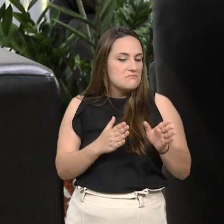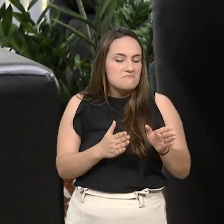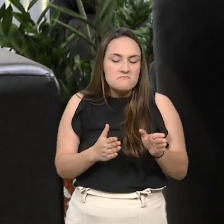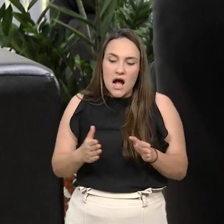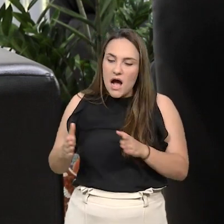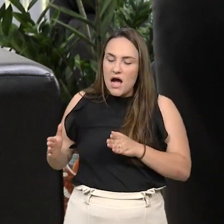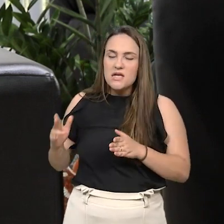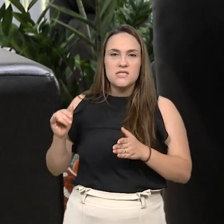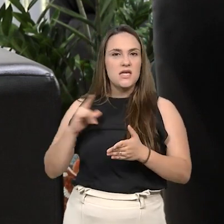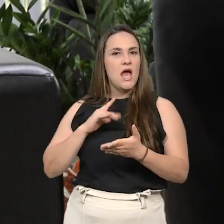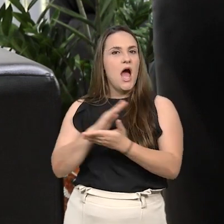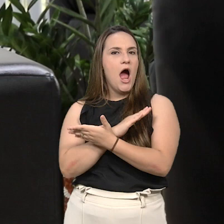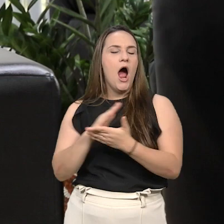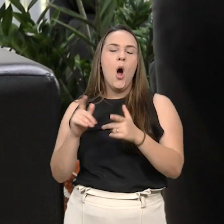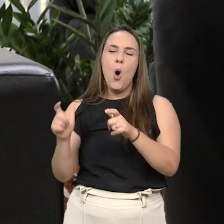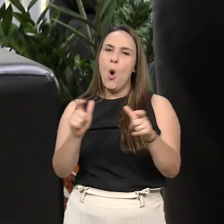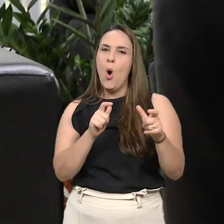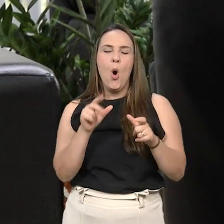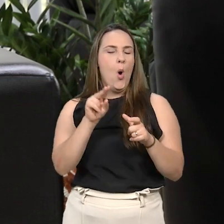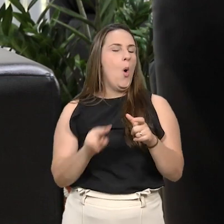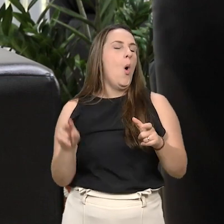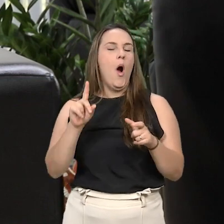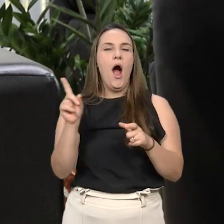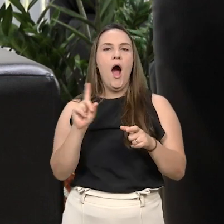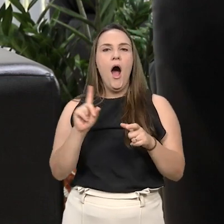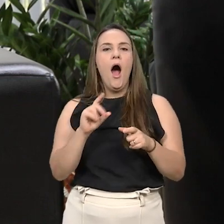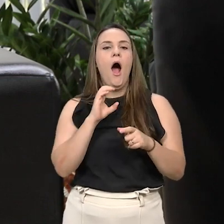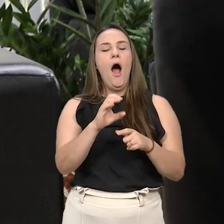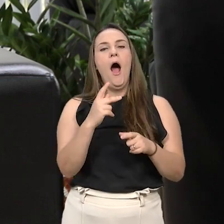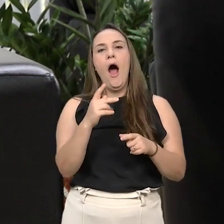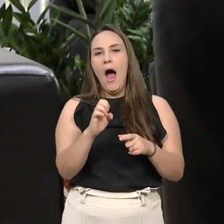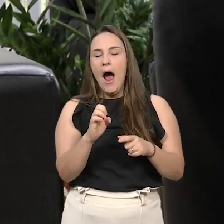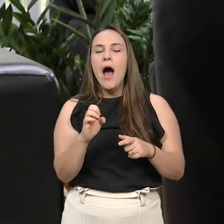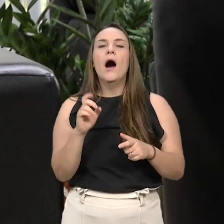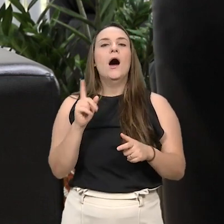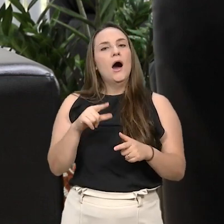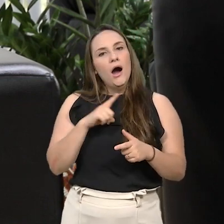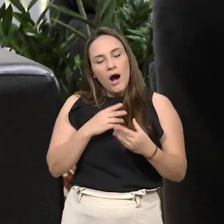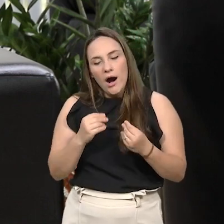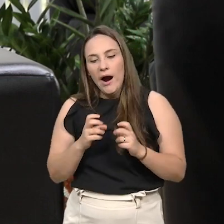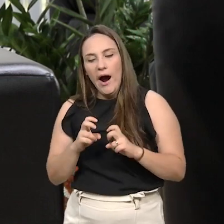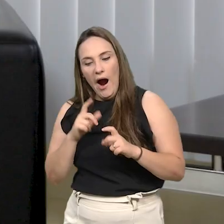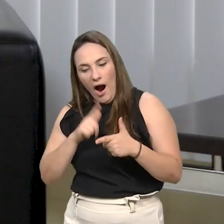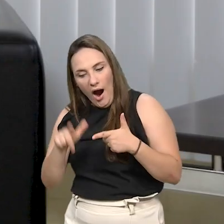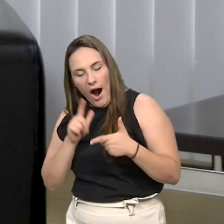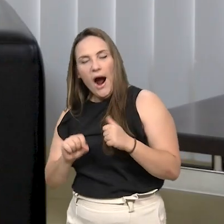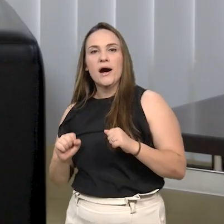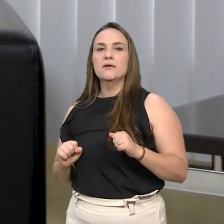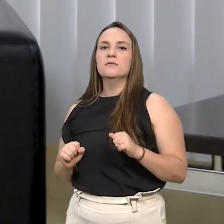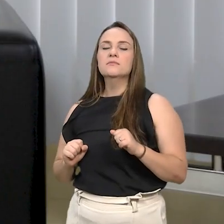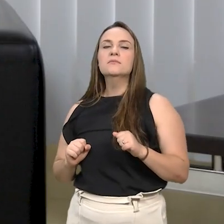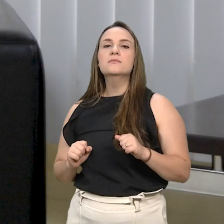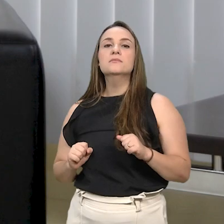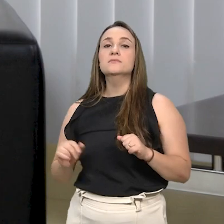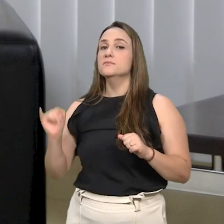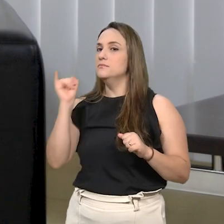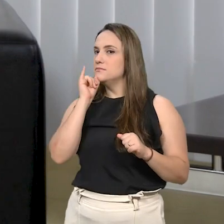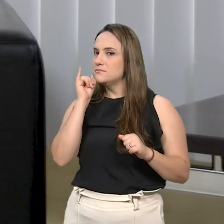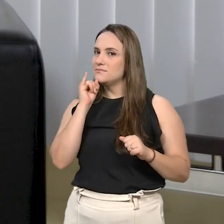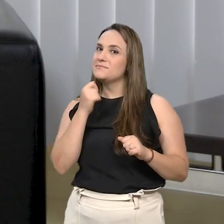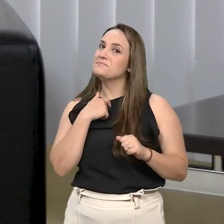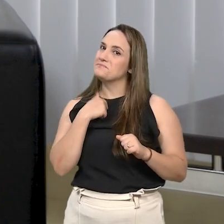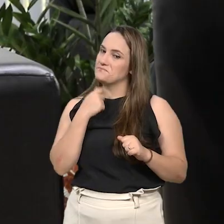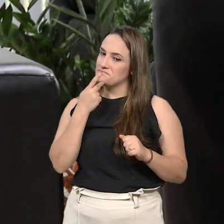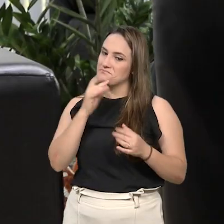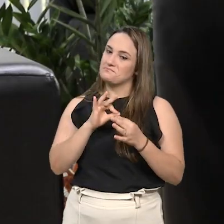popular, muito mais redondos que lugares que eventualmente ficam só no que diz respeito a eventuais atritos. Para colocar uma